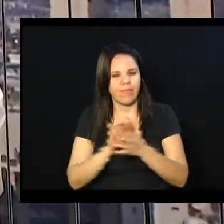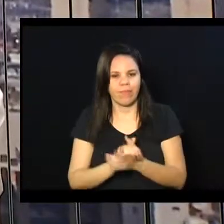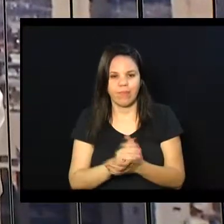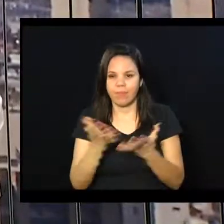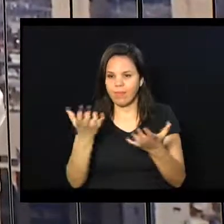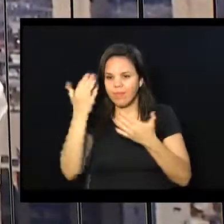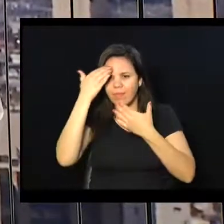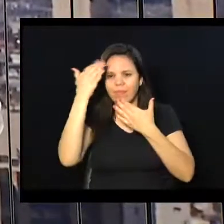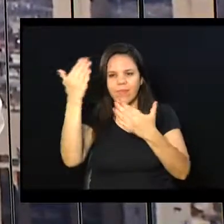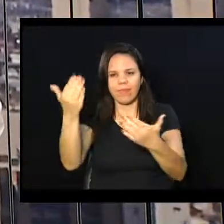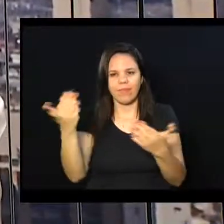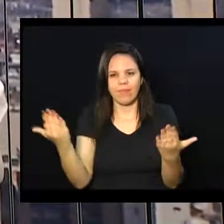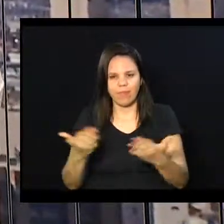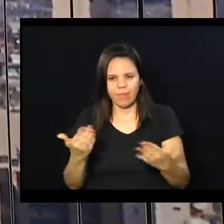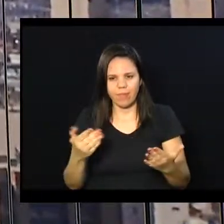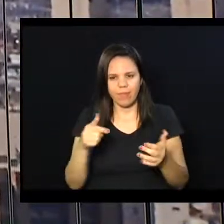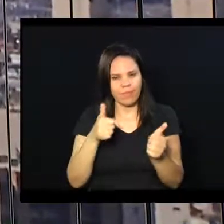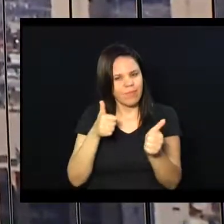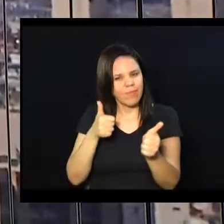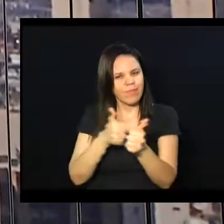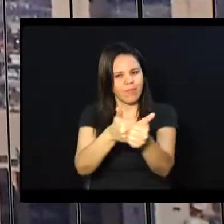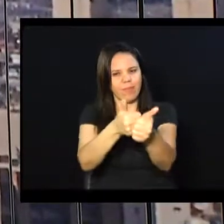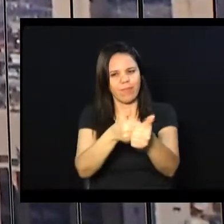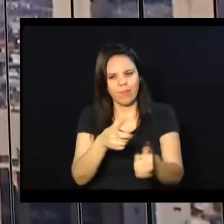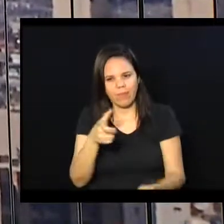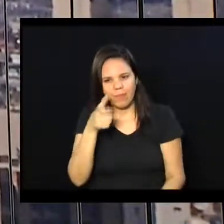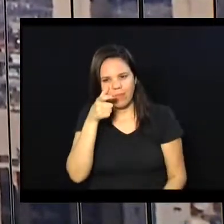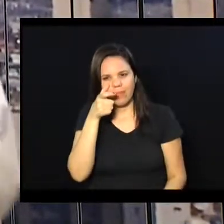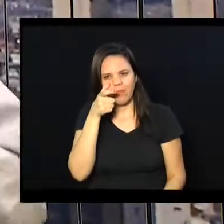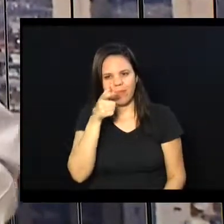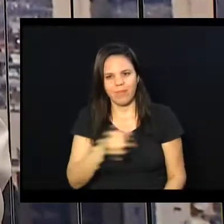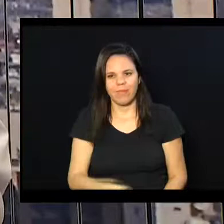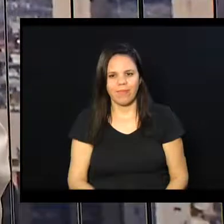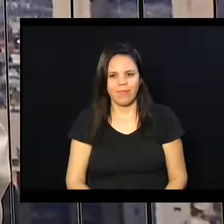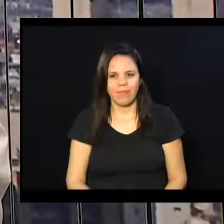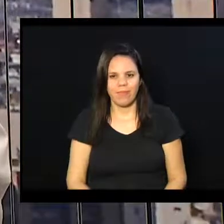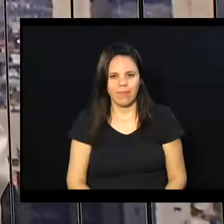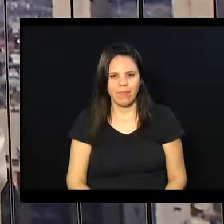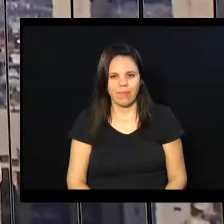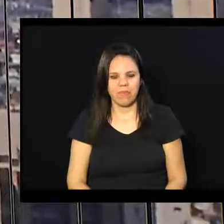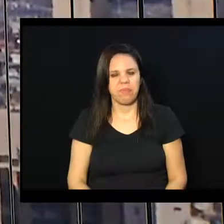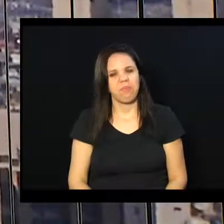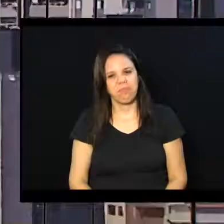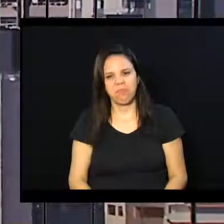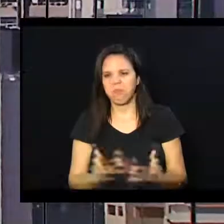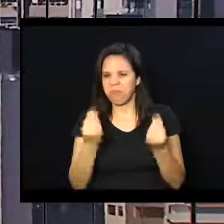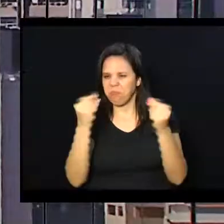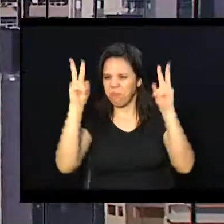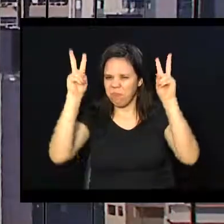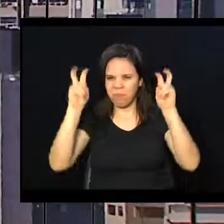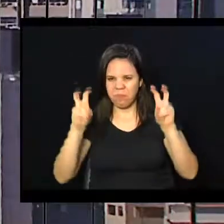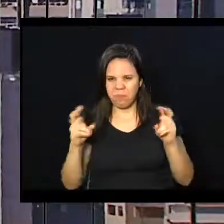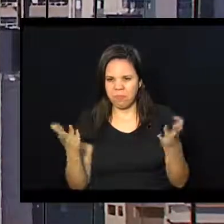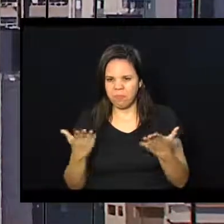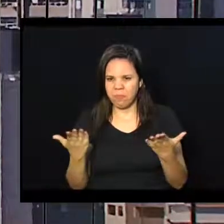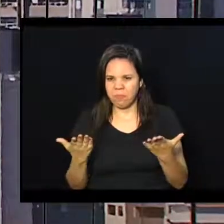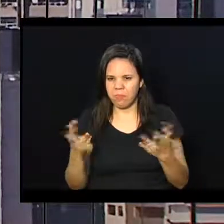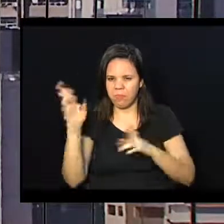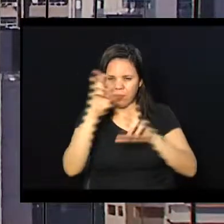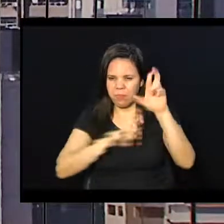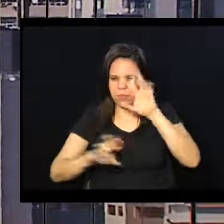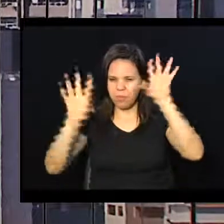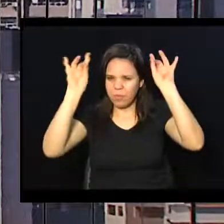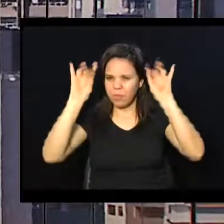Quero agradecer desde já a sua companhia e audiência. Muitos assuntos. Então confira agora